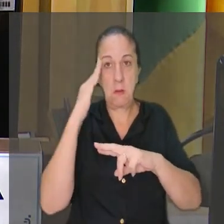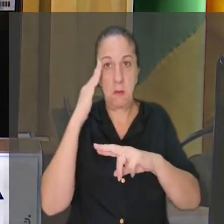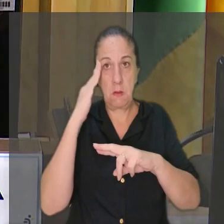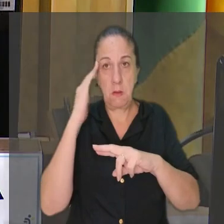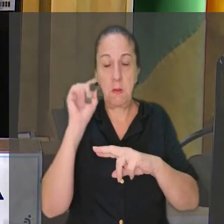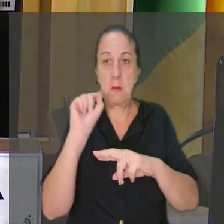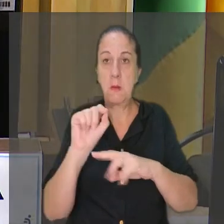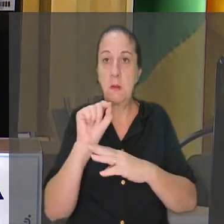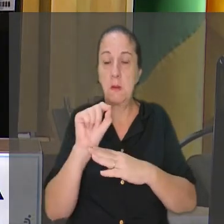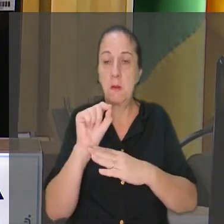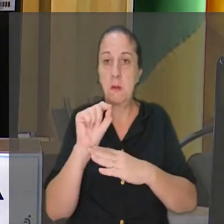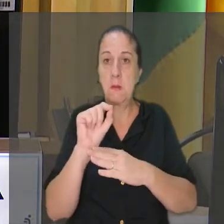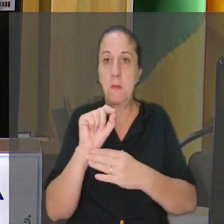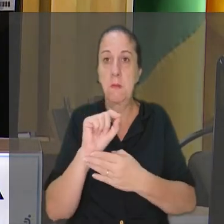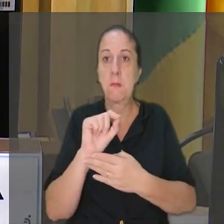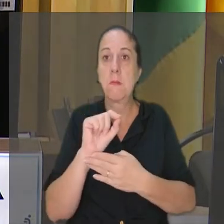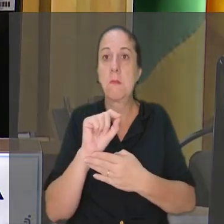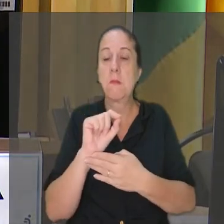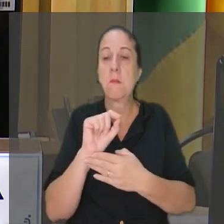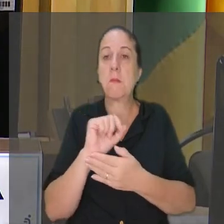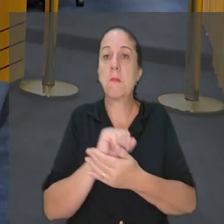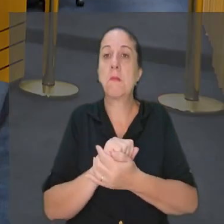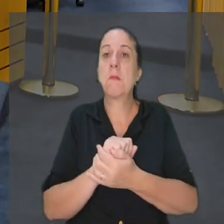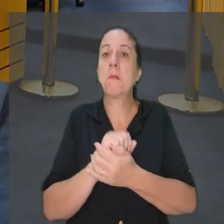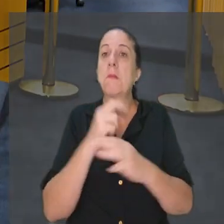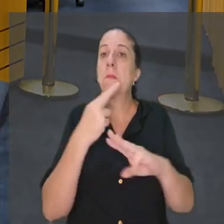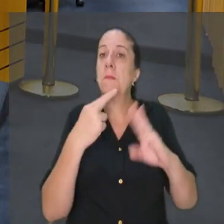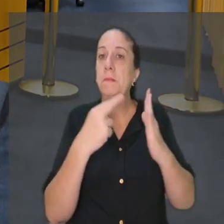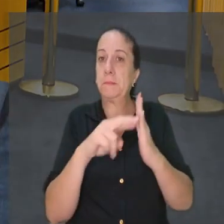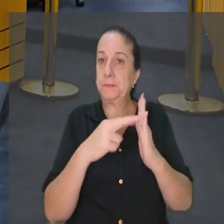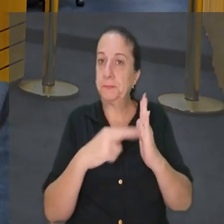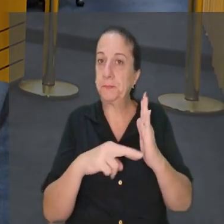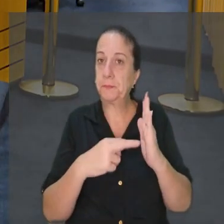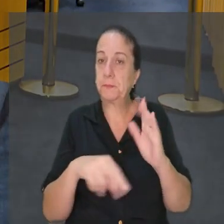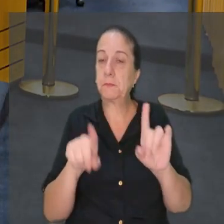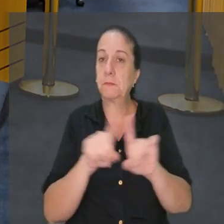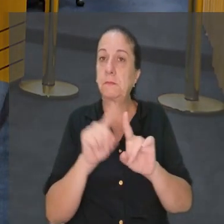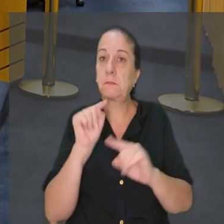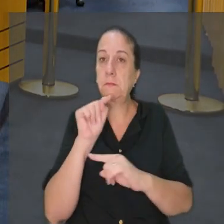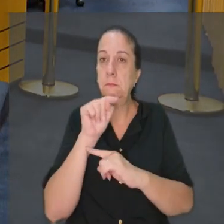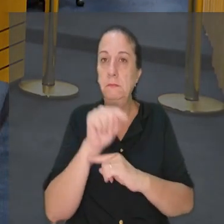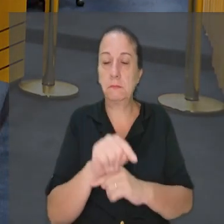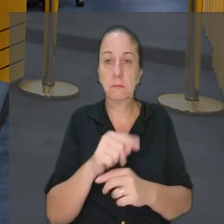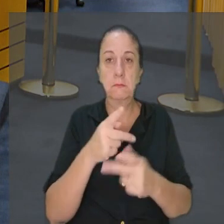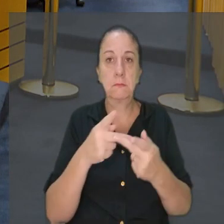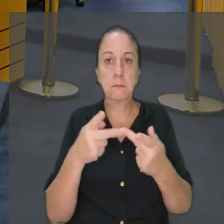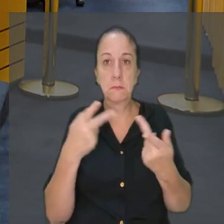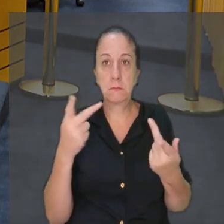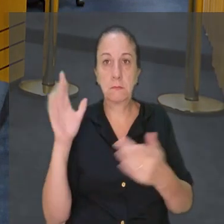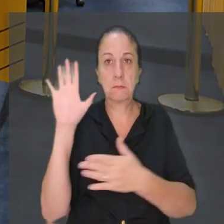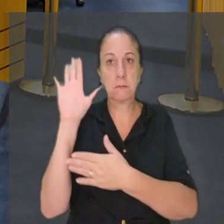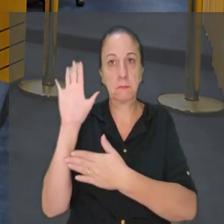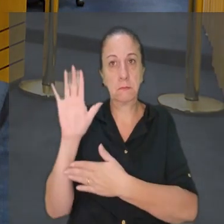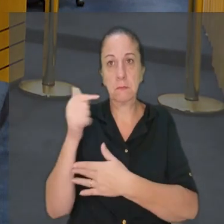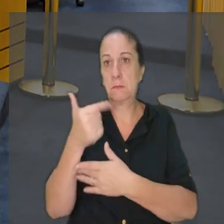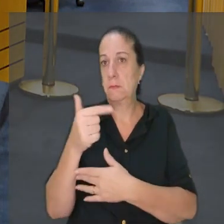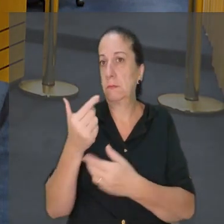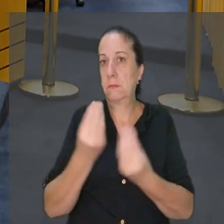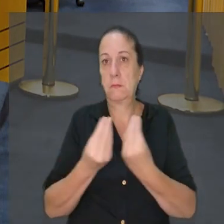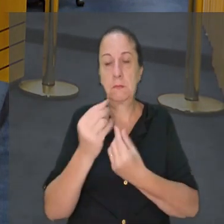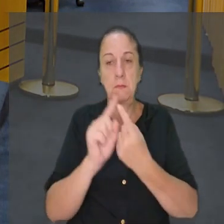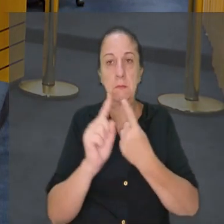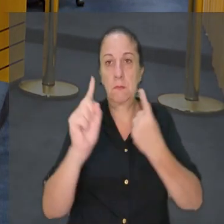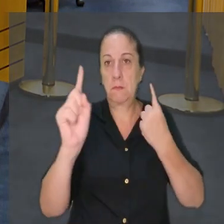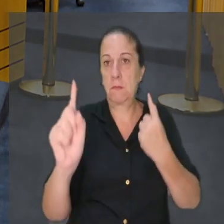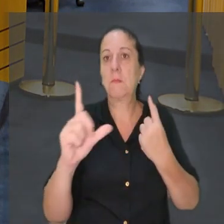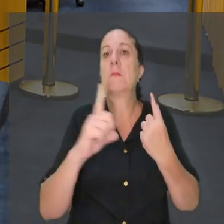pelo provimento desse tópico. A relatora também apontou que, diante de relato de testemunha, não há como afastar a